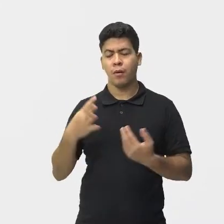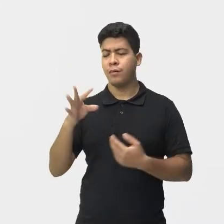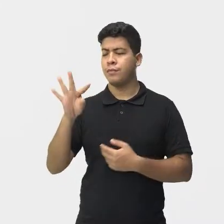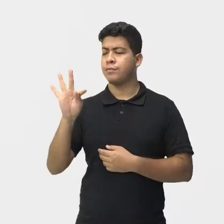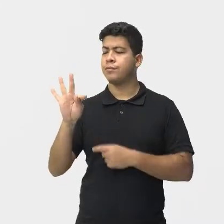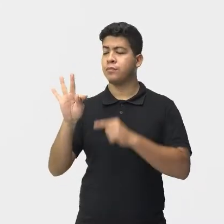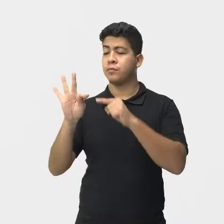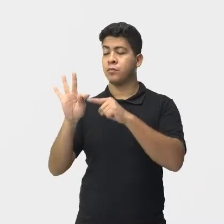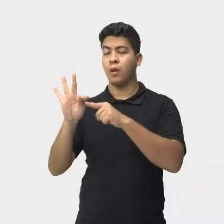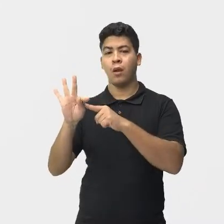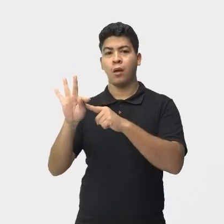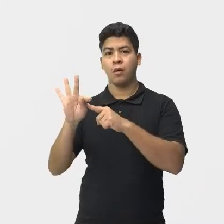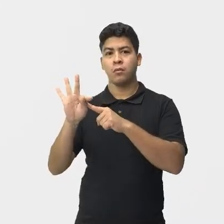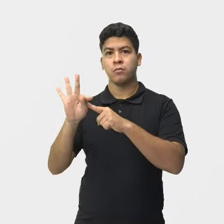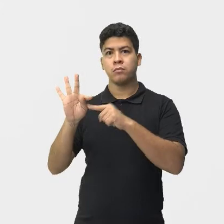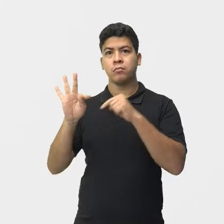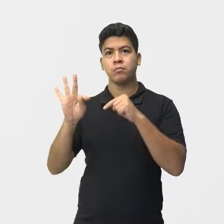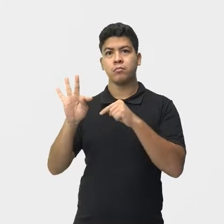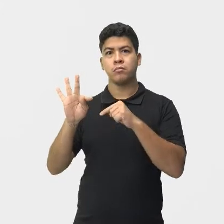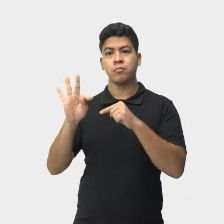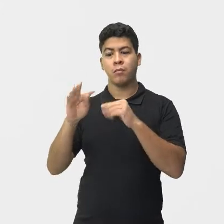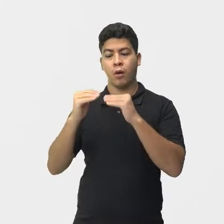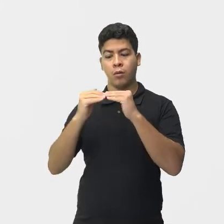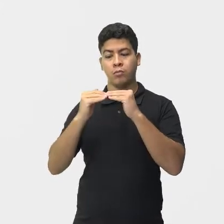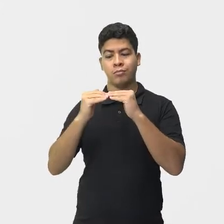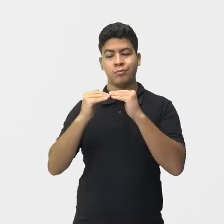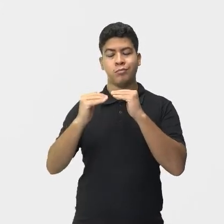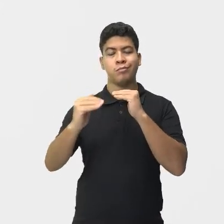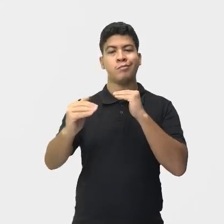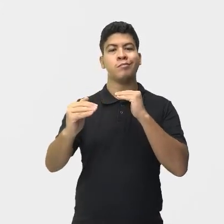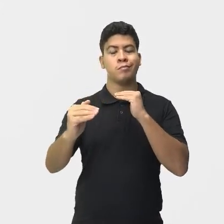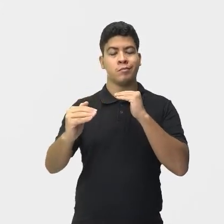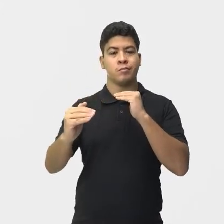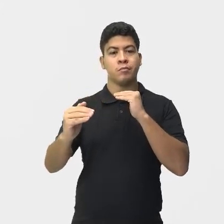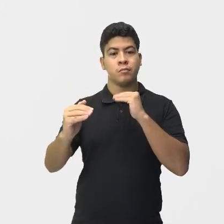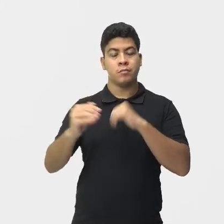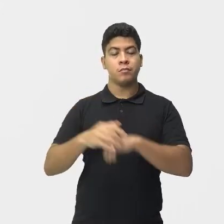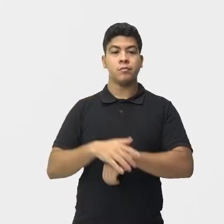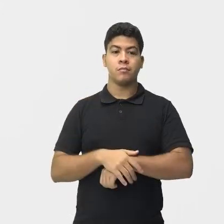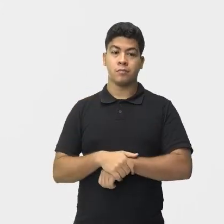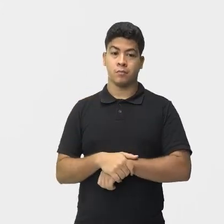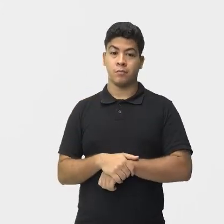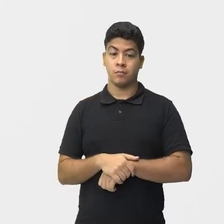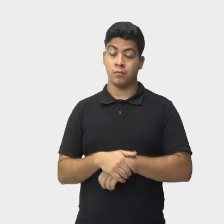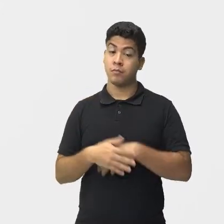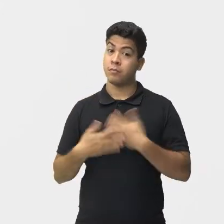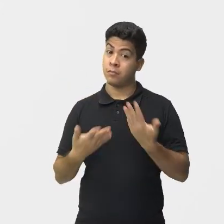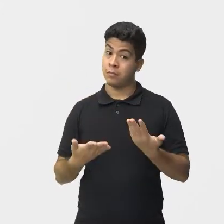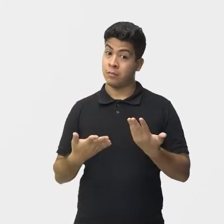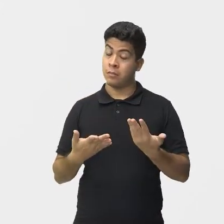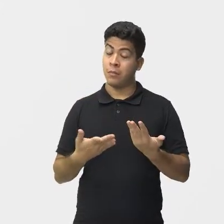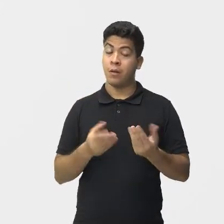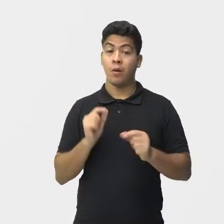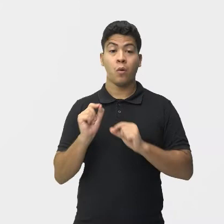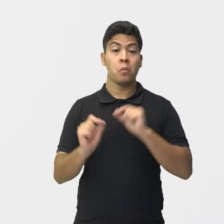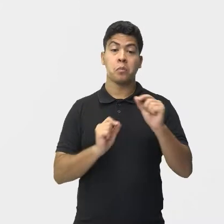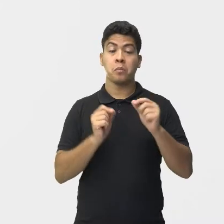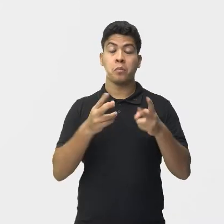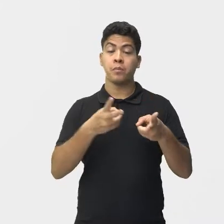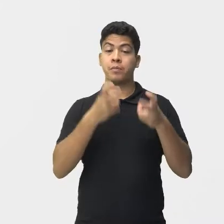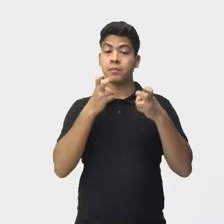transformação isotérmica é manter a temperatura sempre constante. E aí você